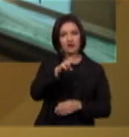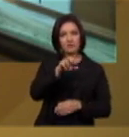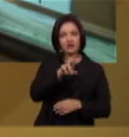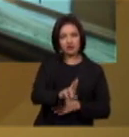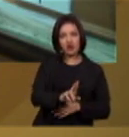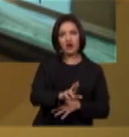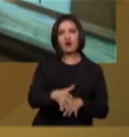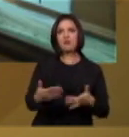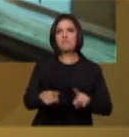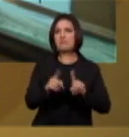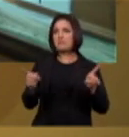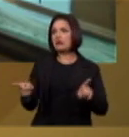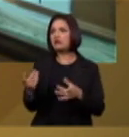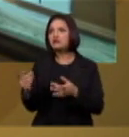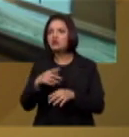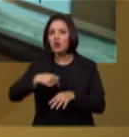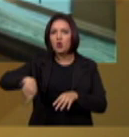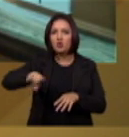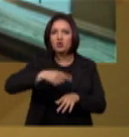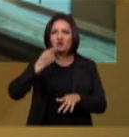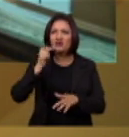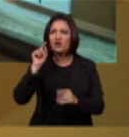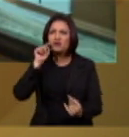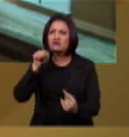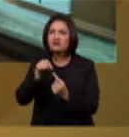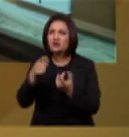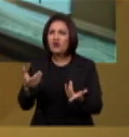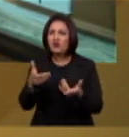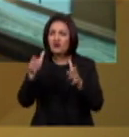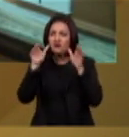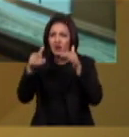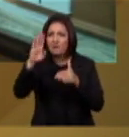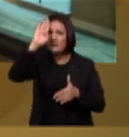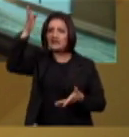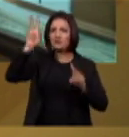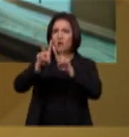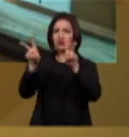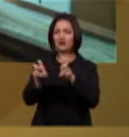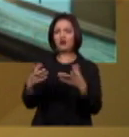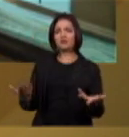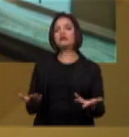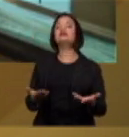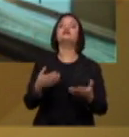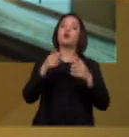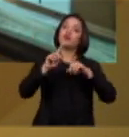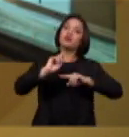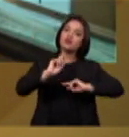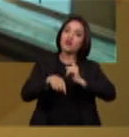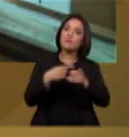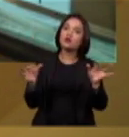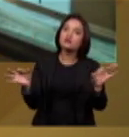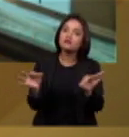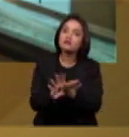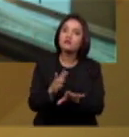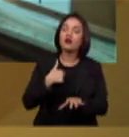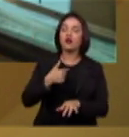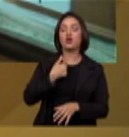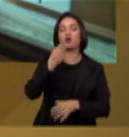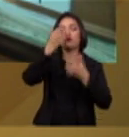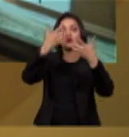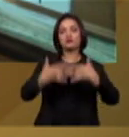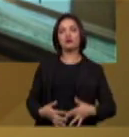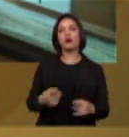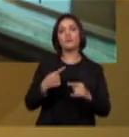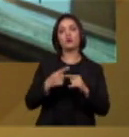ao término, antes da proclamação de Vossa Excelência, para dizer por que divirjo também quanto à matéria